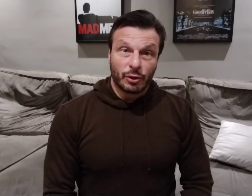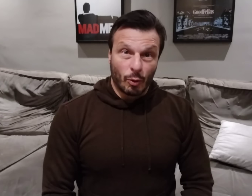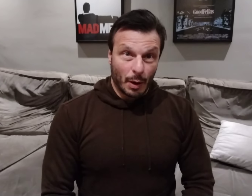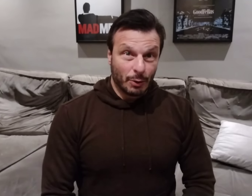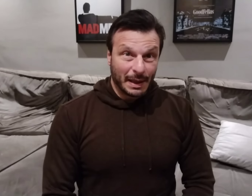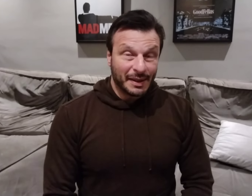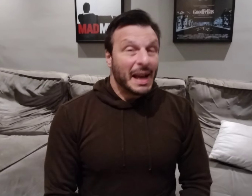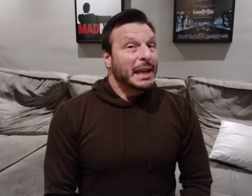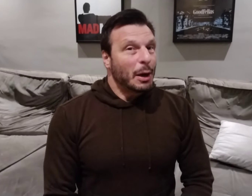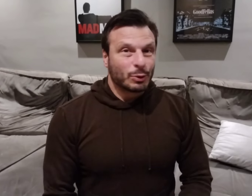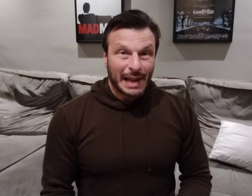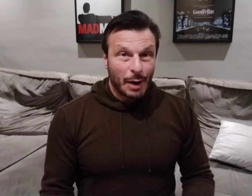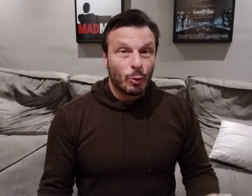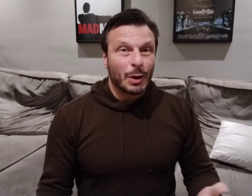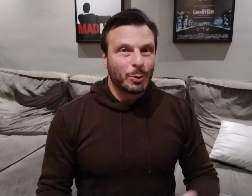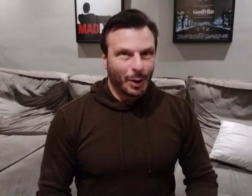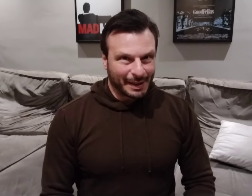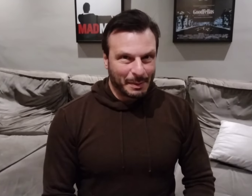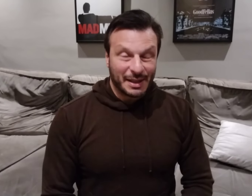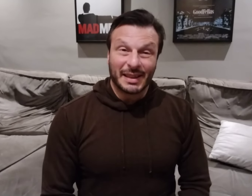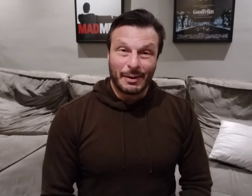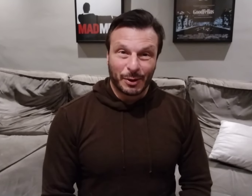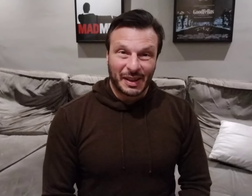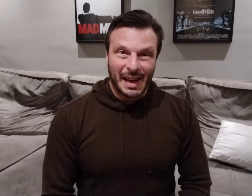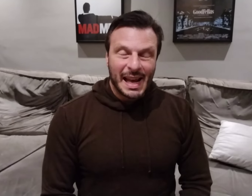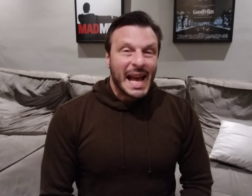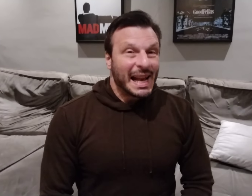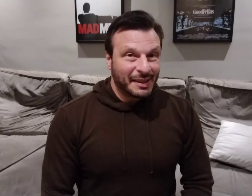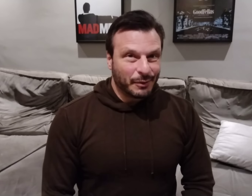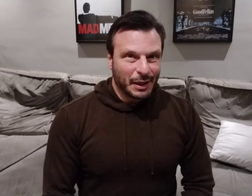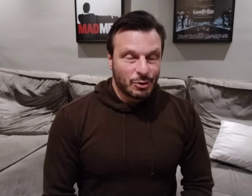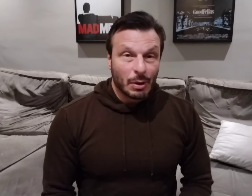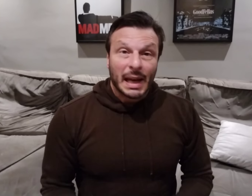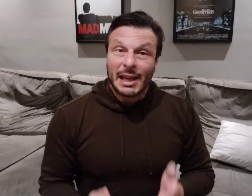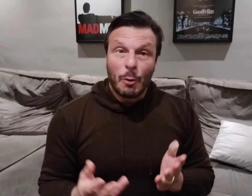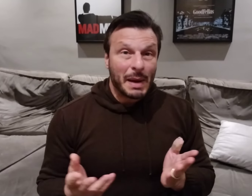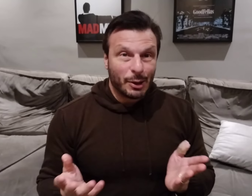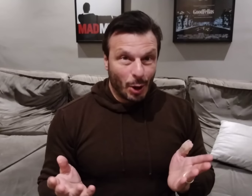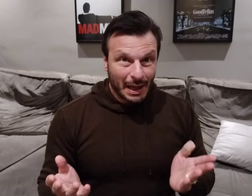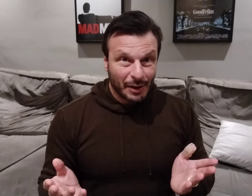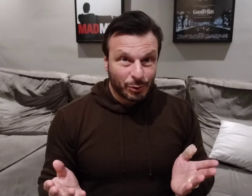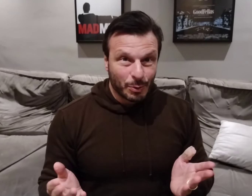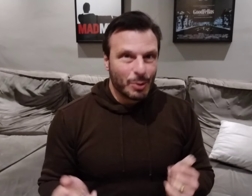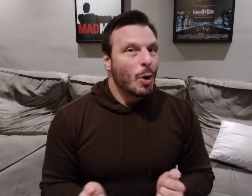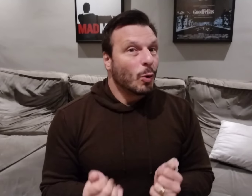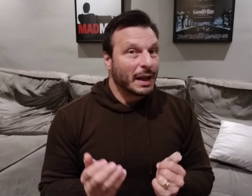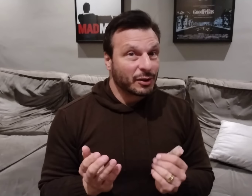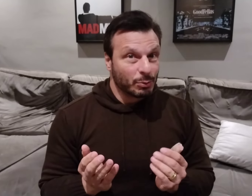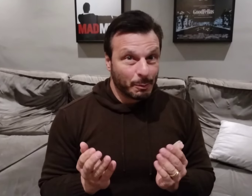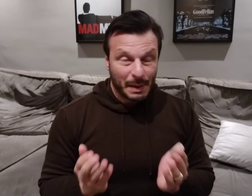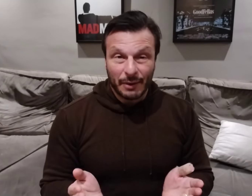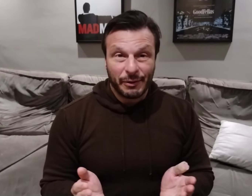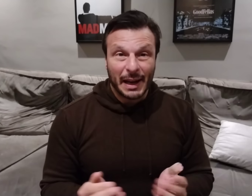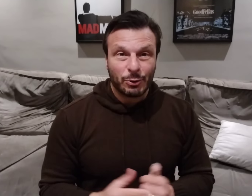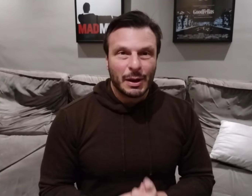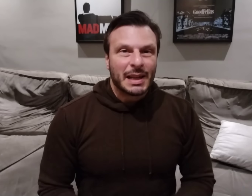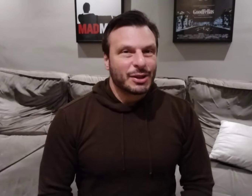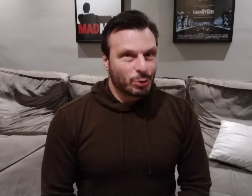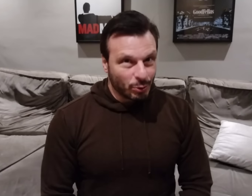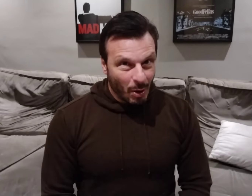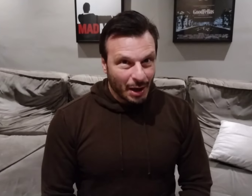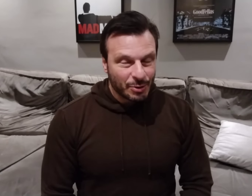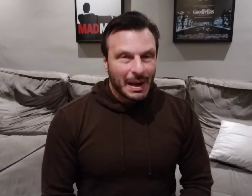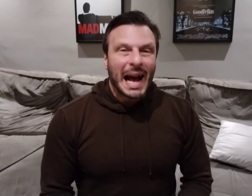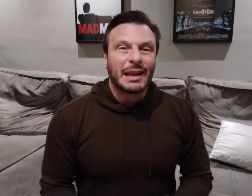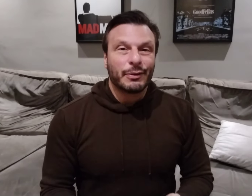Oi, eu sou o Oi Luiz e eu trago orgulhosamente até você esse vídeo que é o melhor resumo, o resumo perfeito